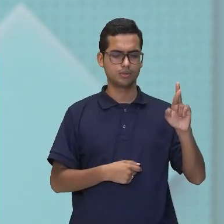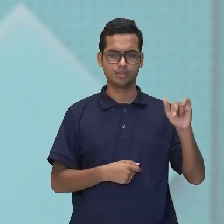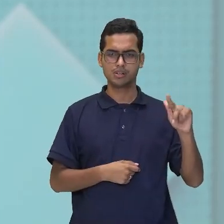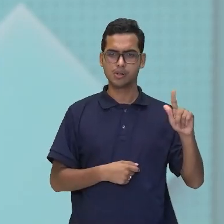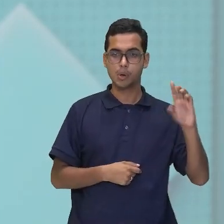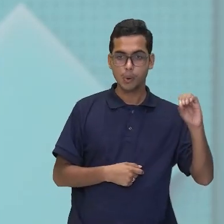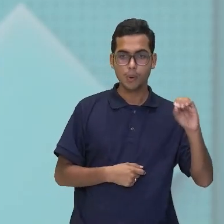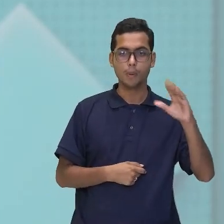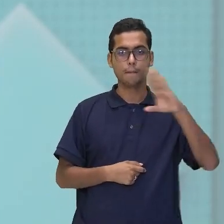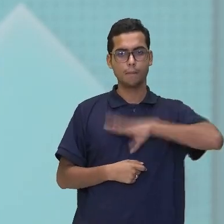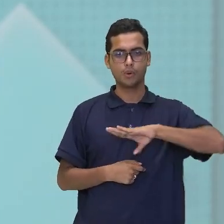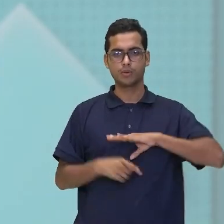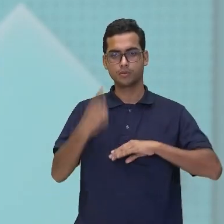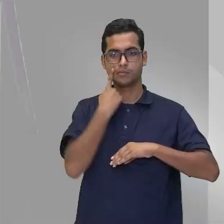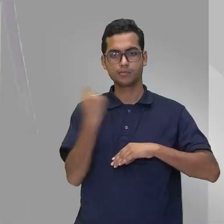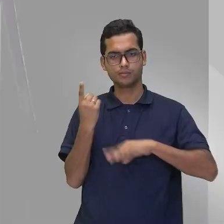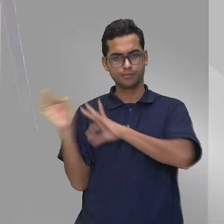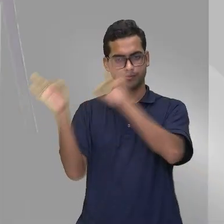vamos assisti-la?